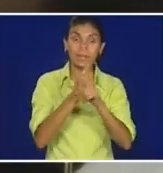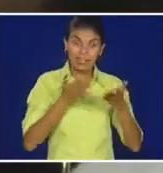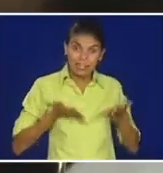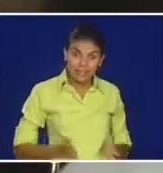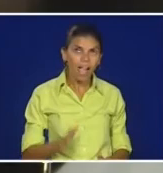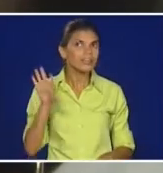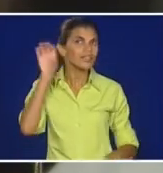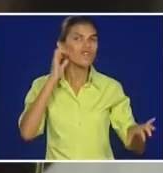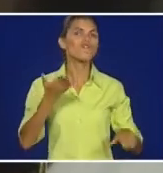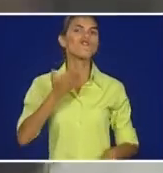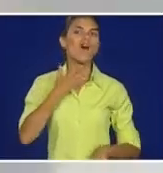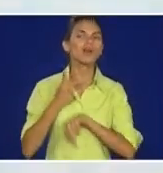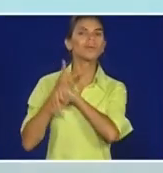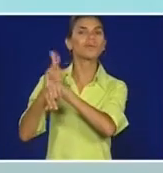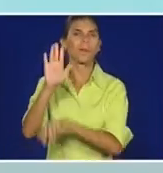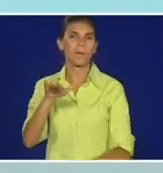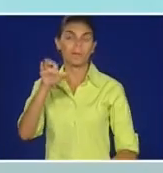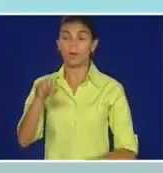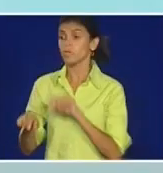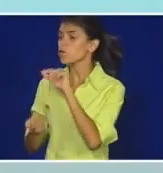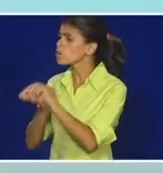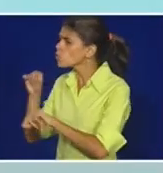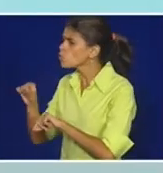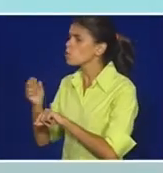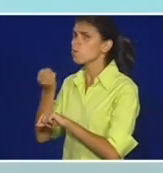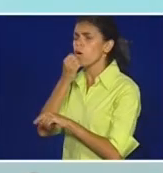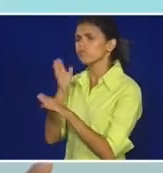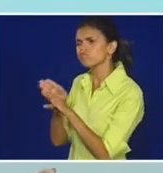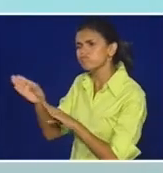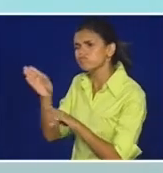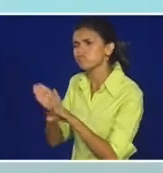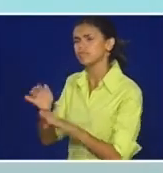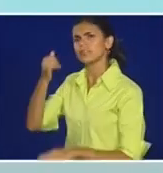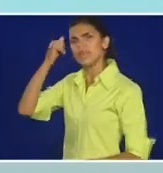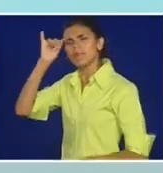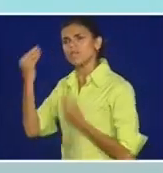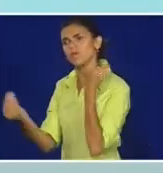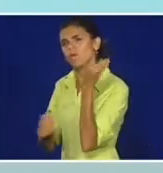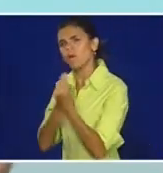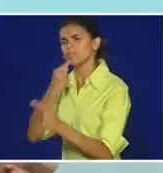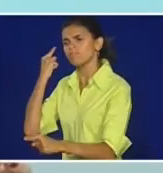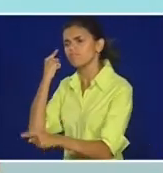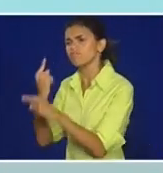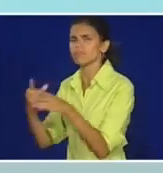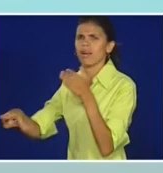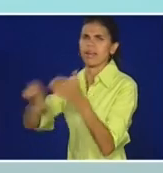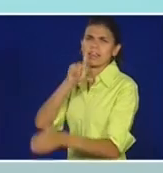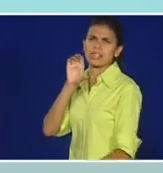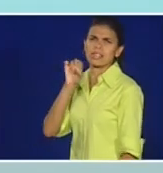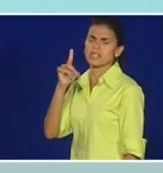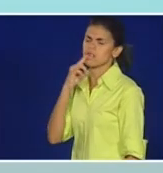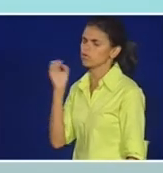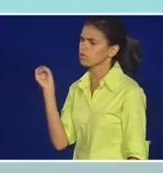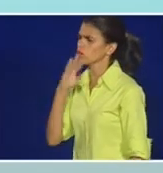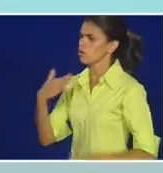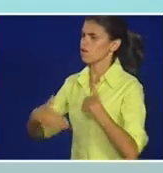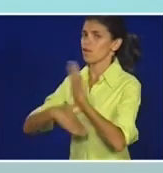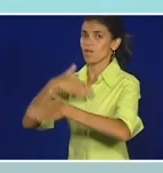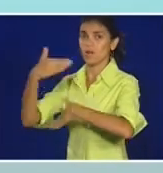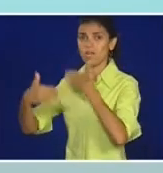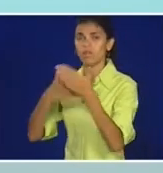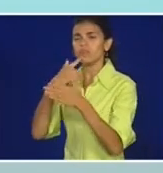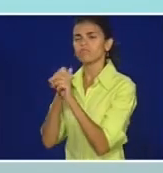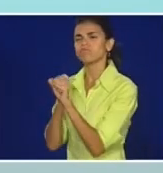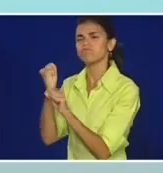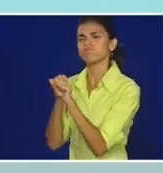distingue e reconhece a voz da mãe. A ideia de prevenir e detectar precocemente não é uma coisa